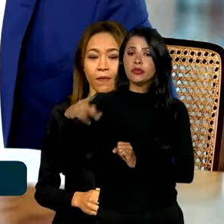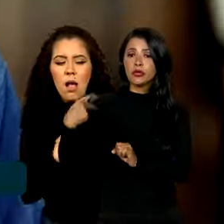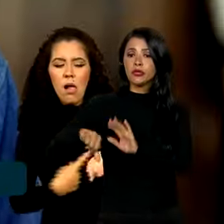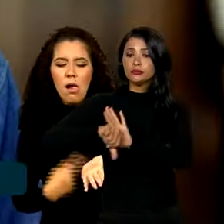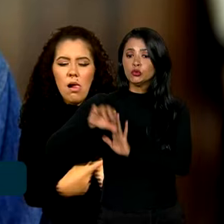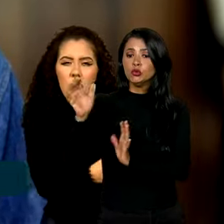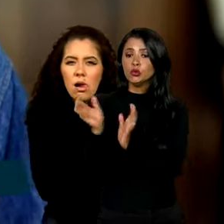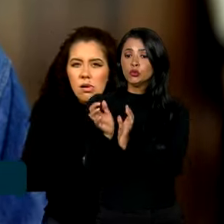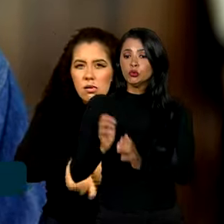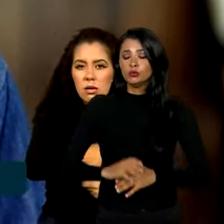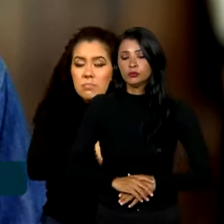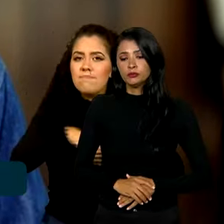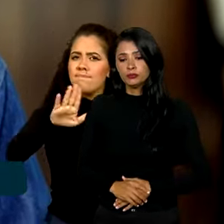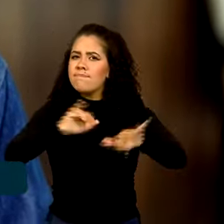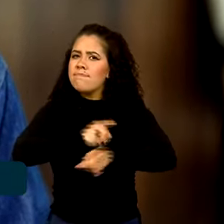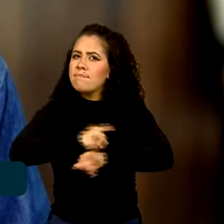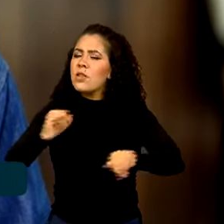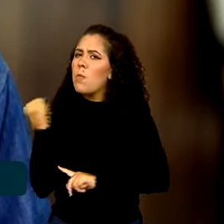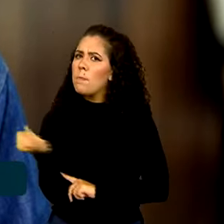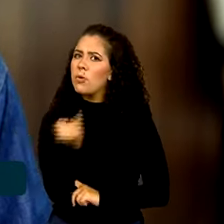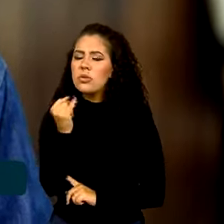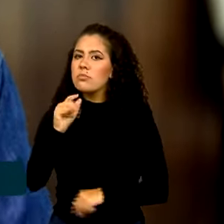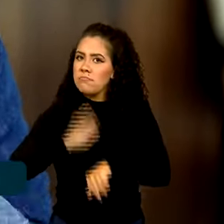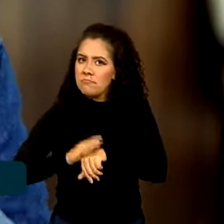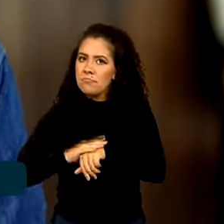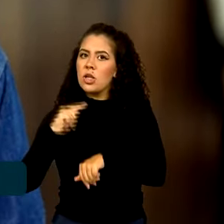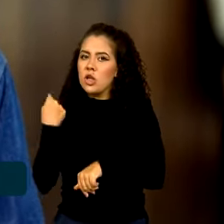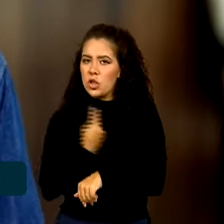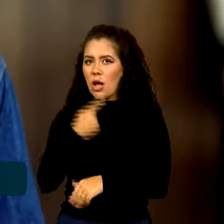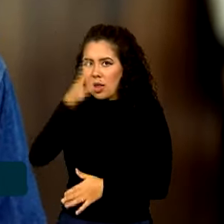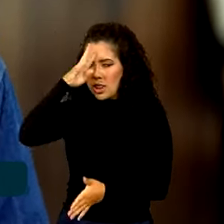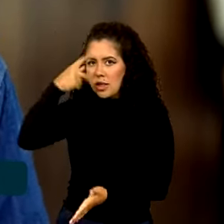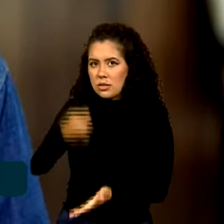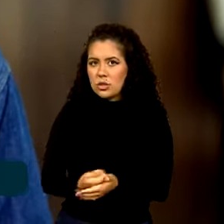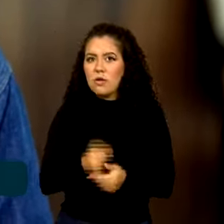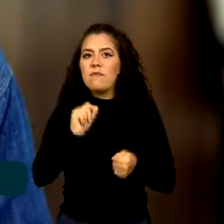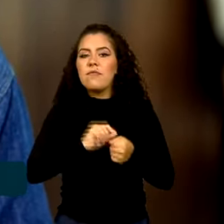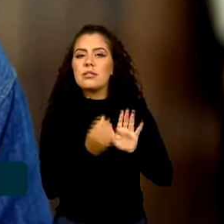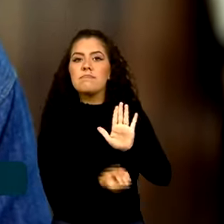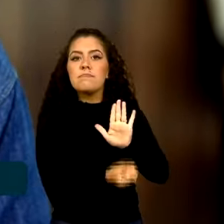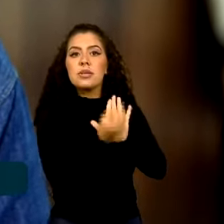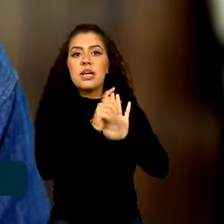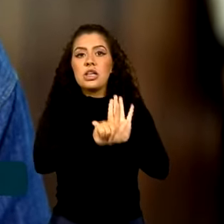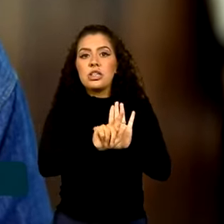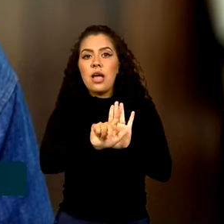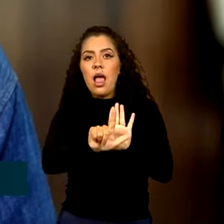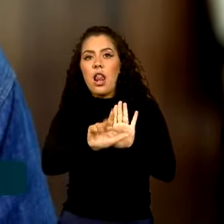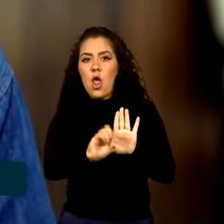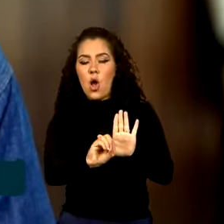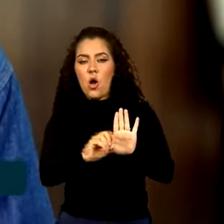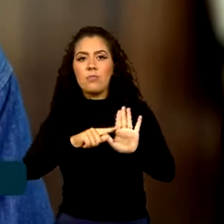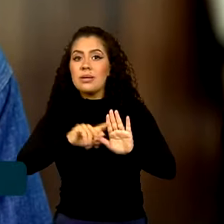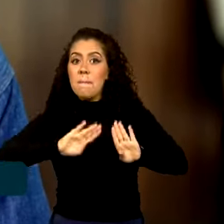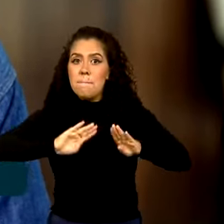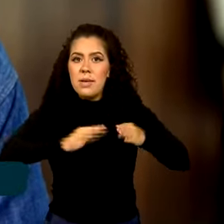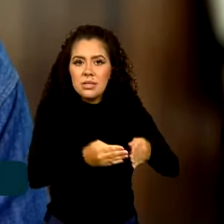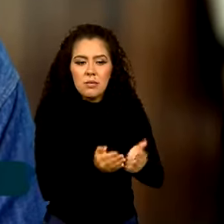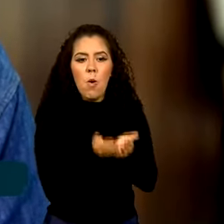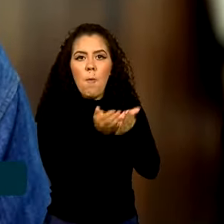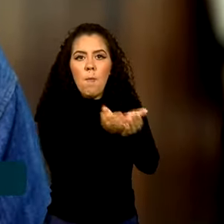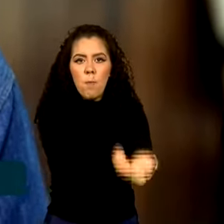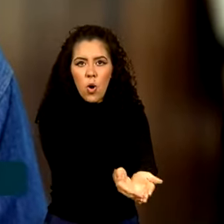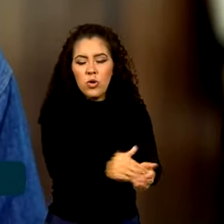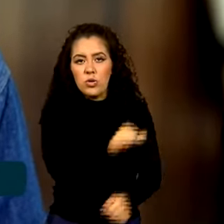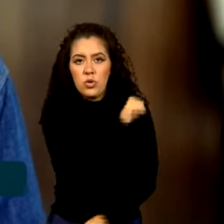criminosas nós resolvemos fazer uma gó específica para o porto do Rio de Janeiro para o porto de